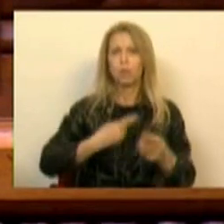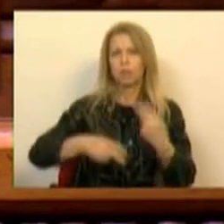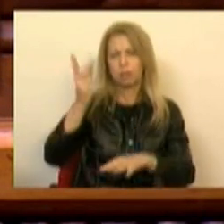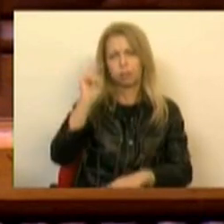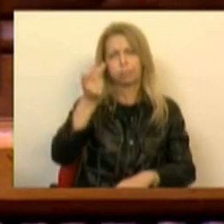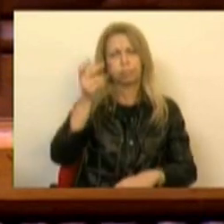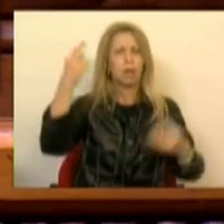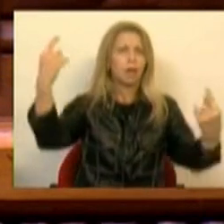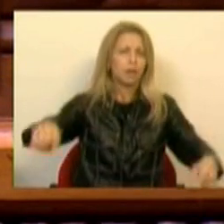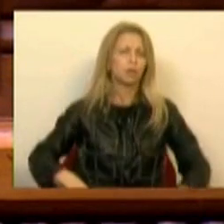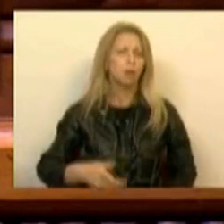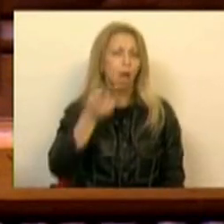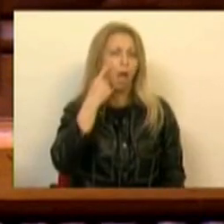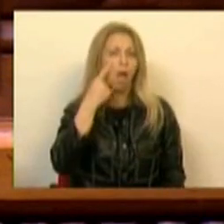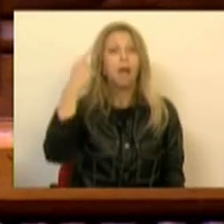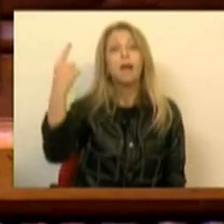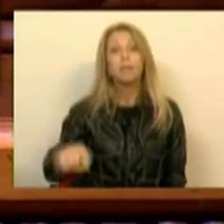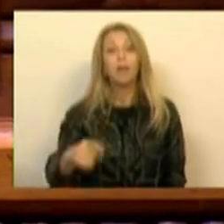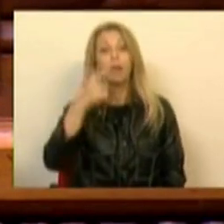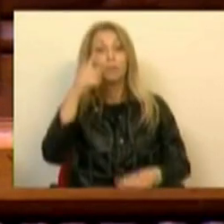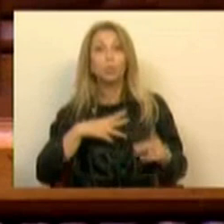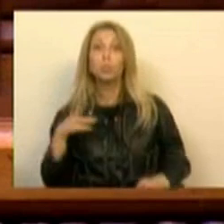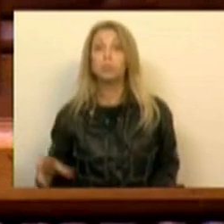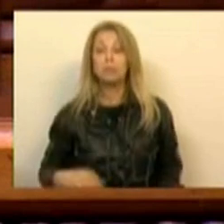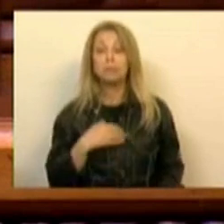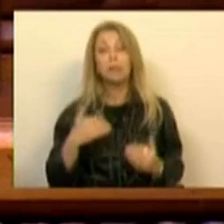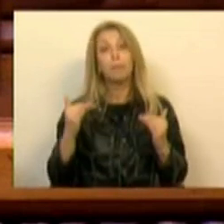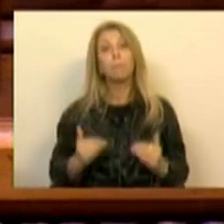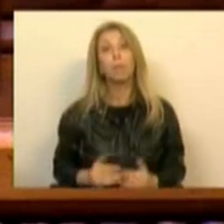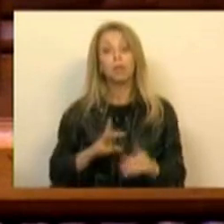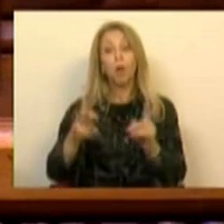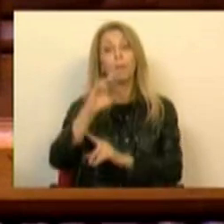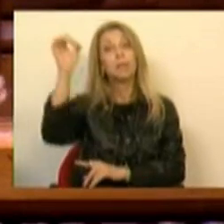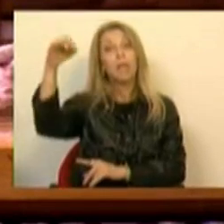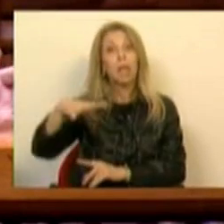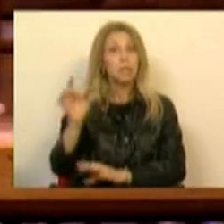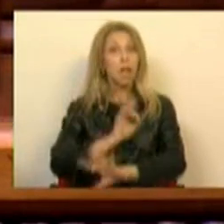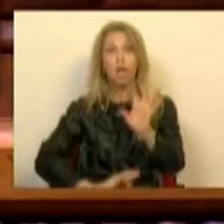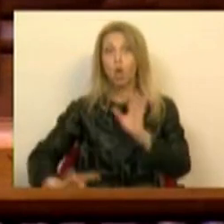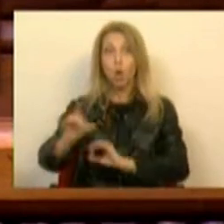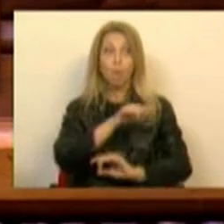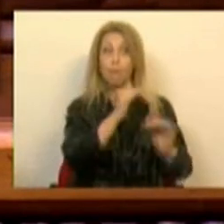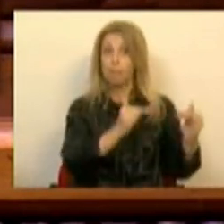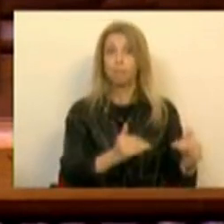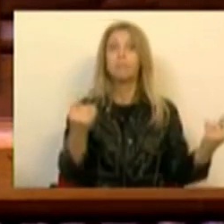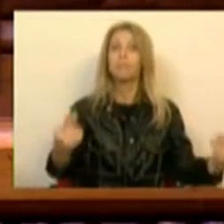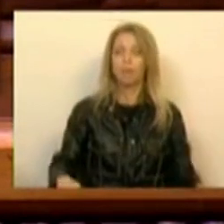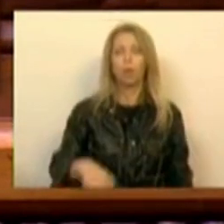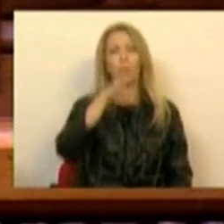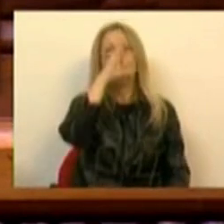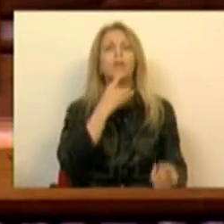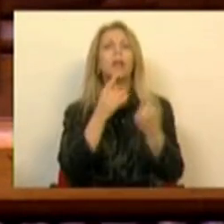os portugueses estão entre os que menos sentem o aumento de energia em toda a Europa. Um governo que não saberia